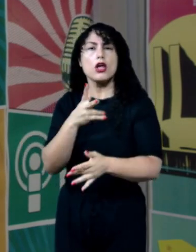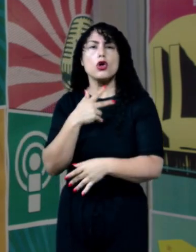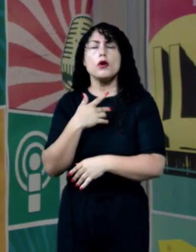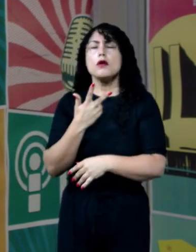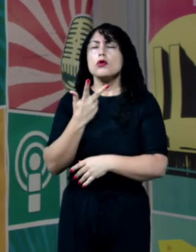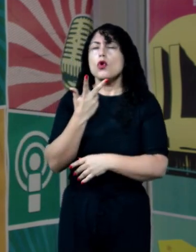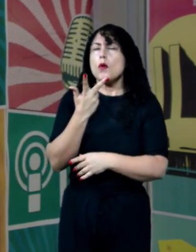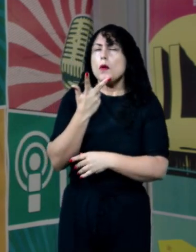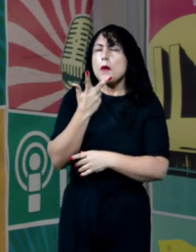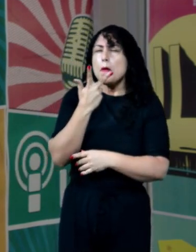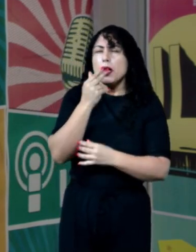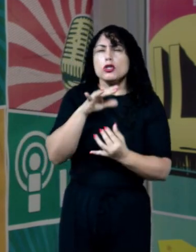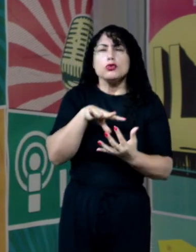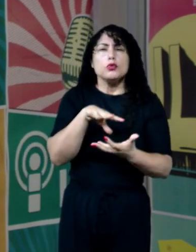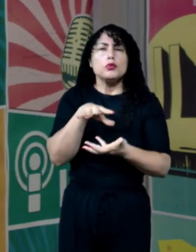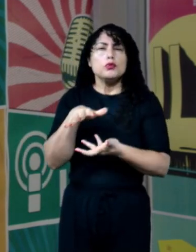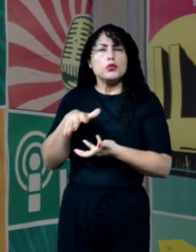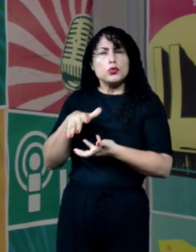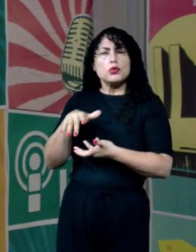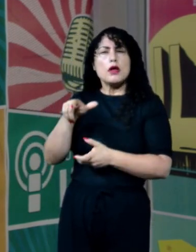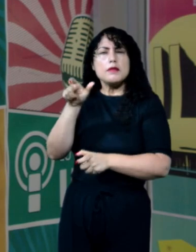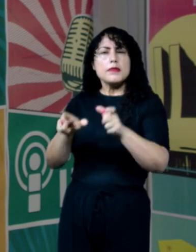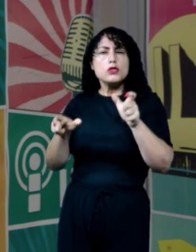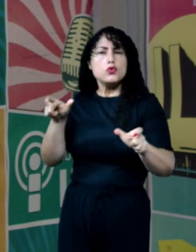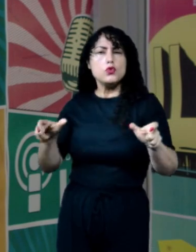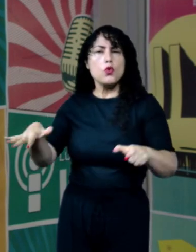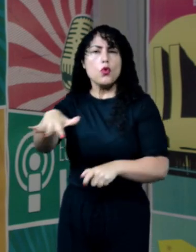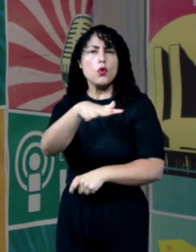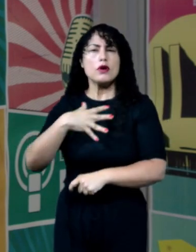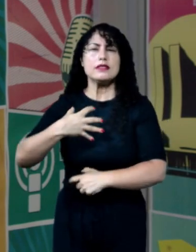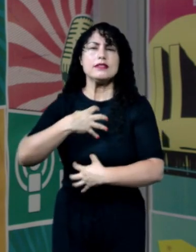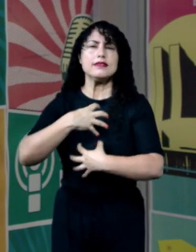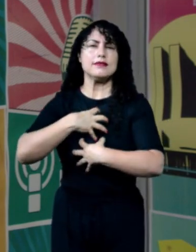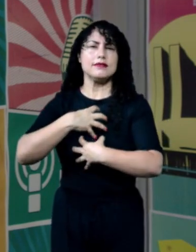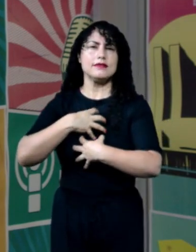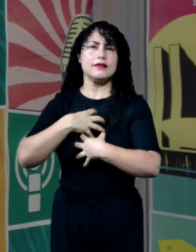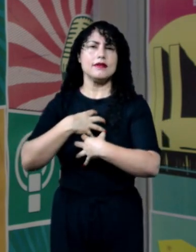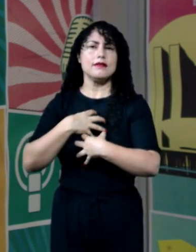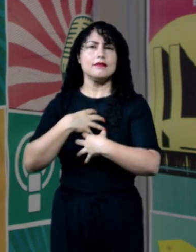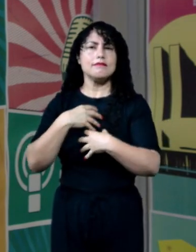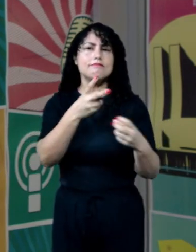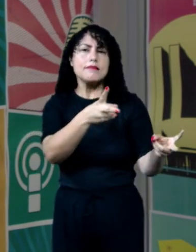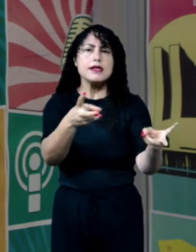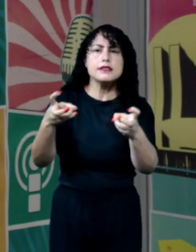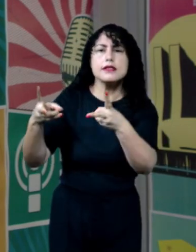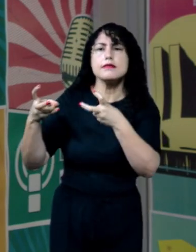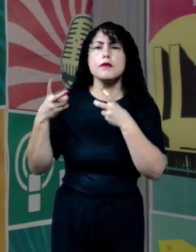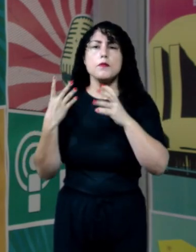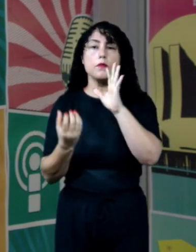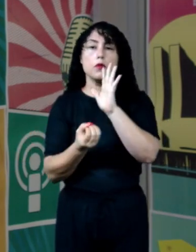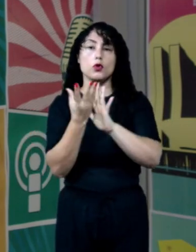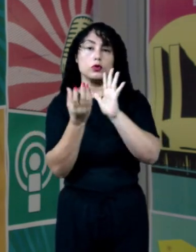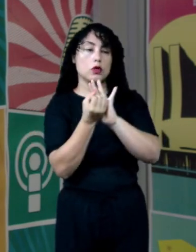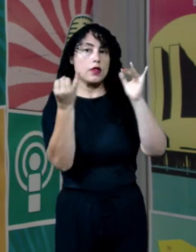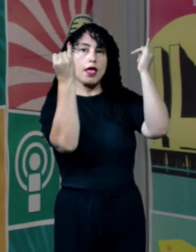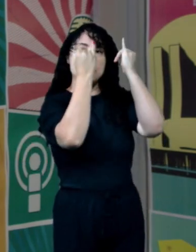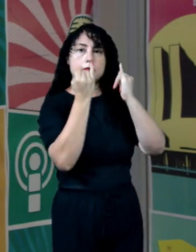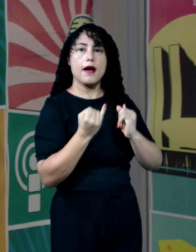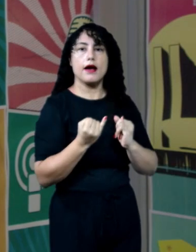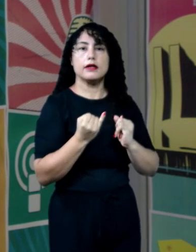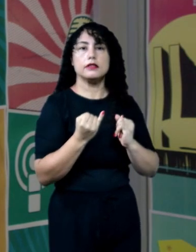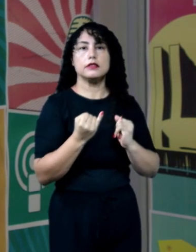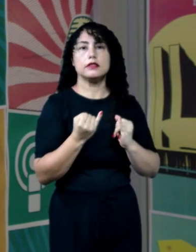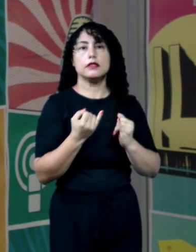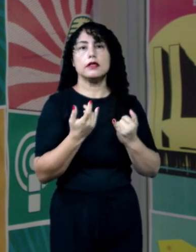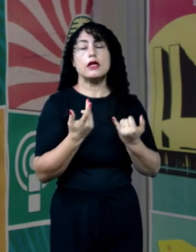um mundo. E muitas pessoas, sem ter a devida percepção sobre a produção da imagem, né? Elas acabam